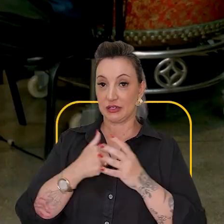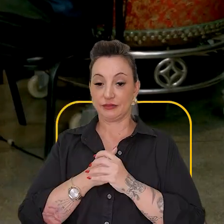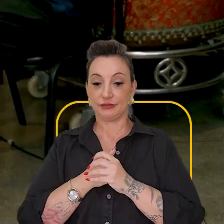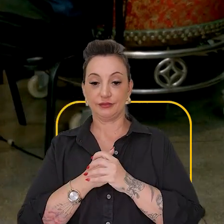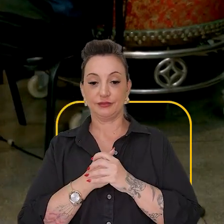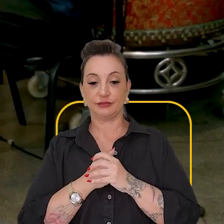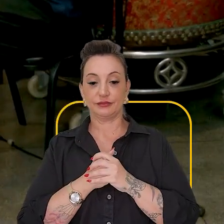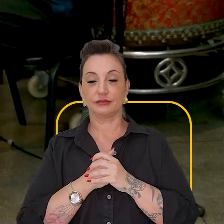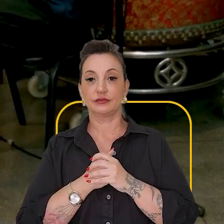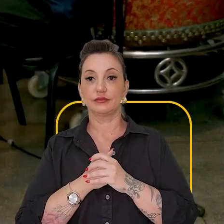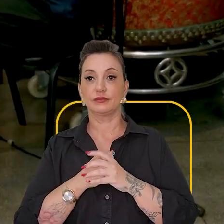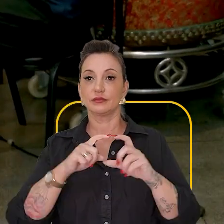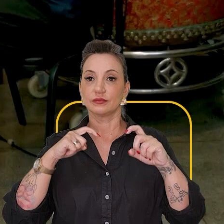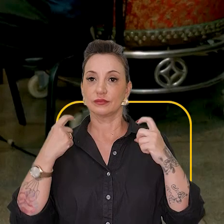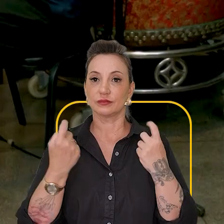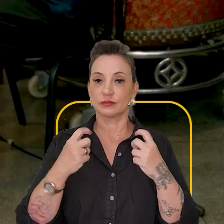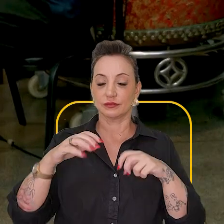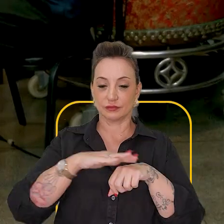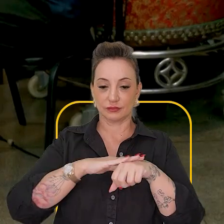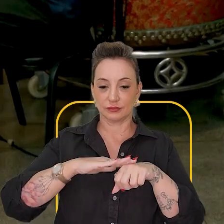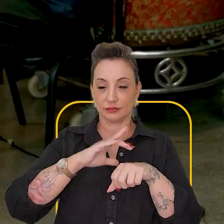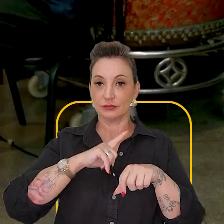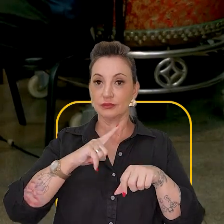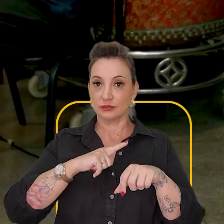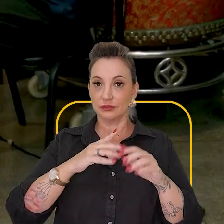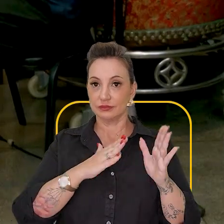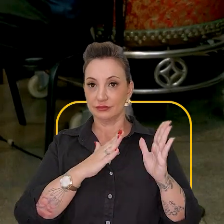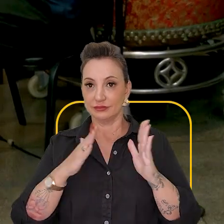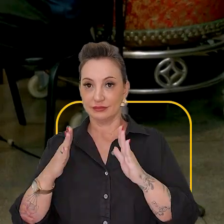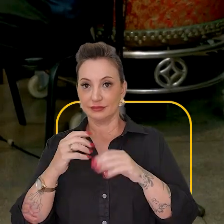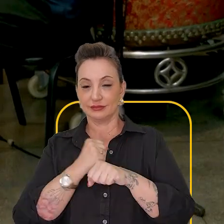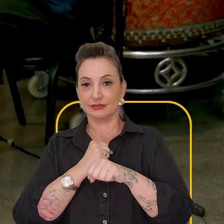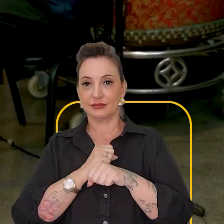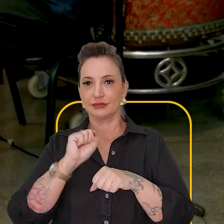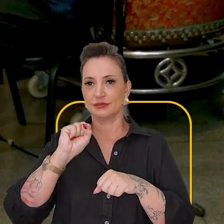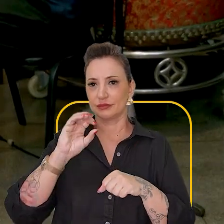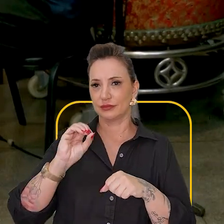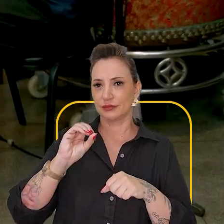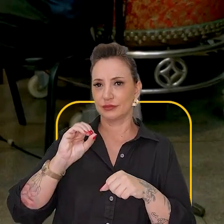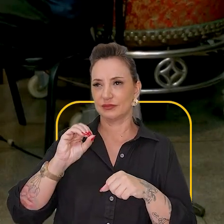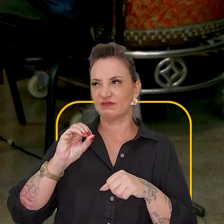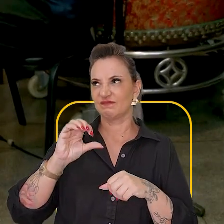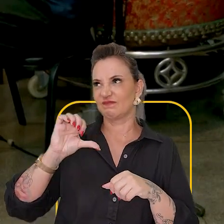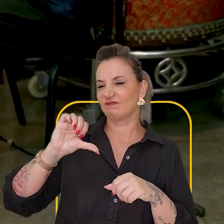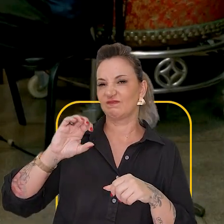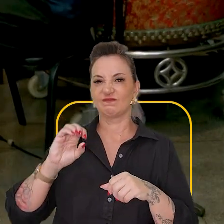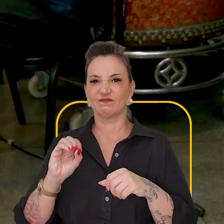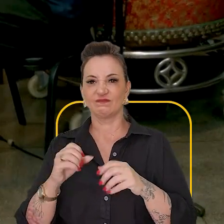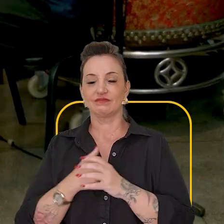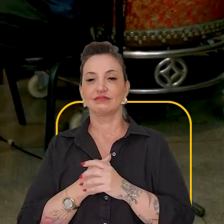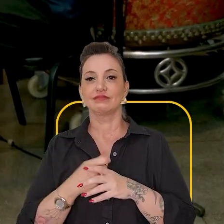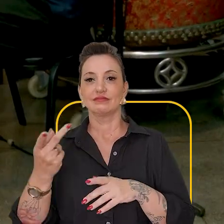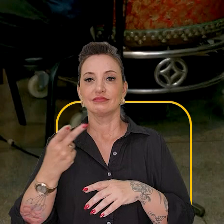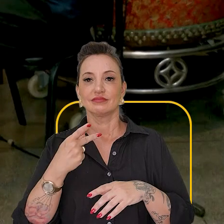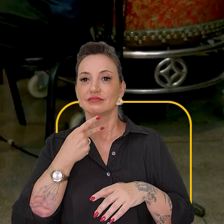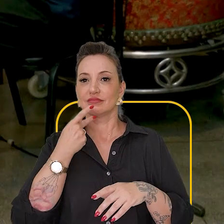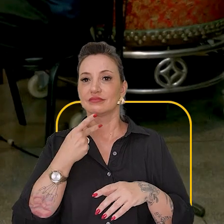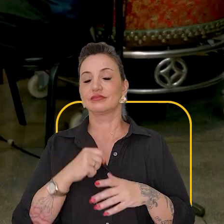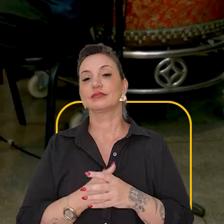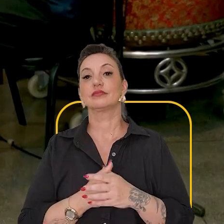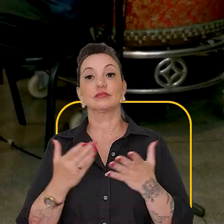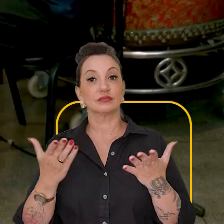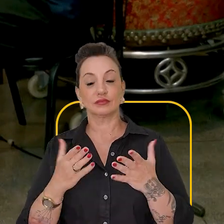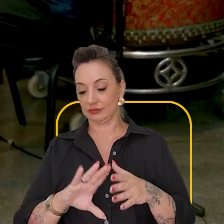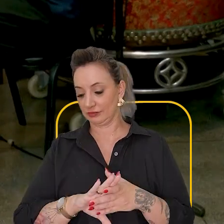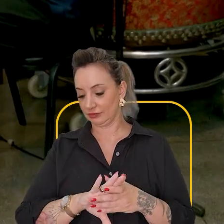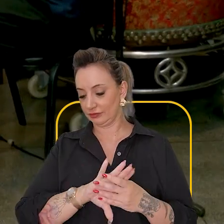assim na nas rodas de conversa que a gente tinha nos anos 80 90 e alguma coisa a gente sempre falava assim